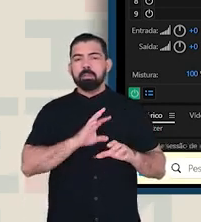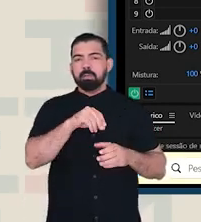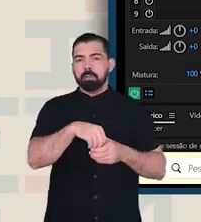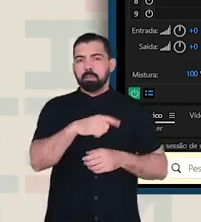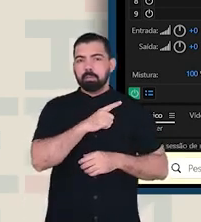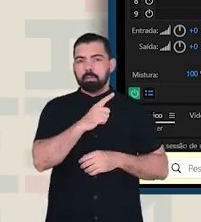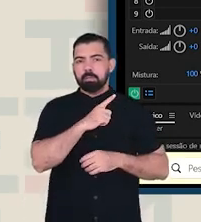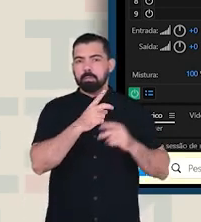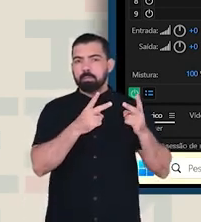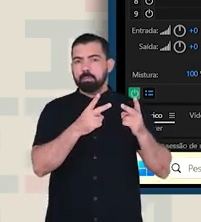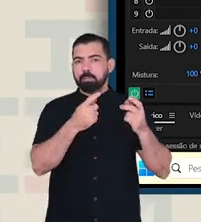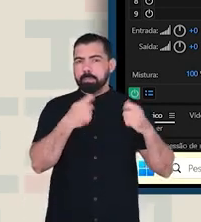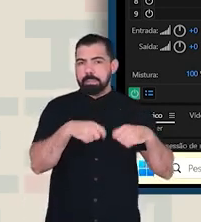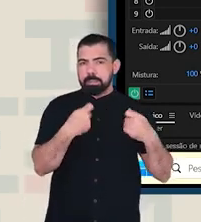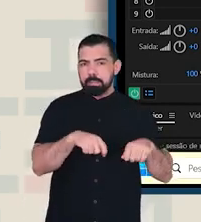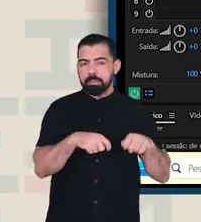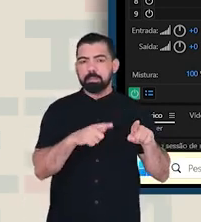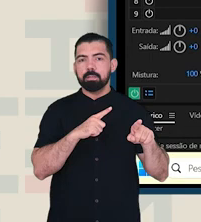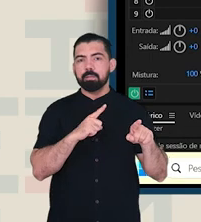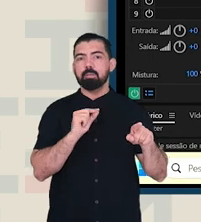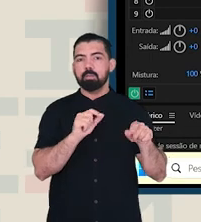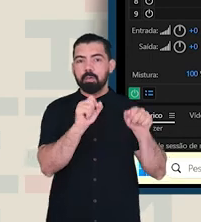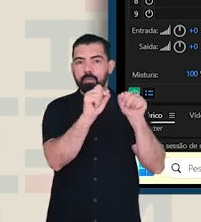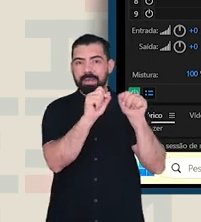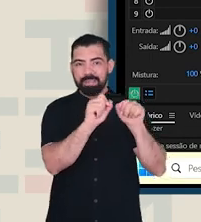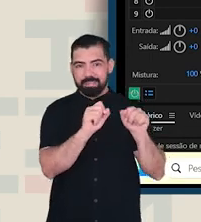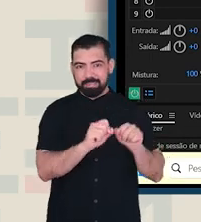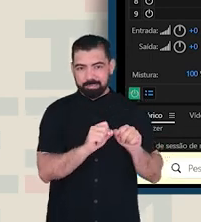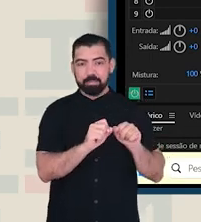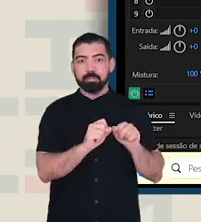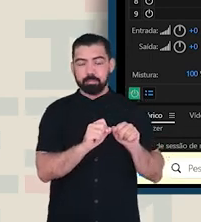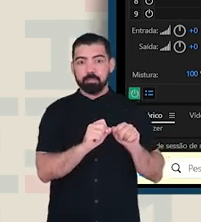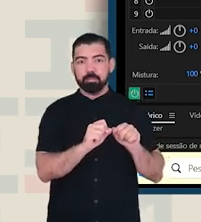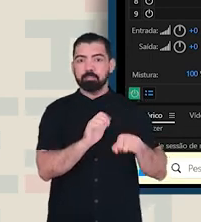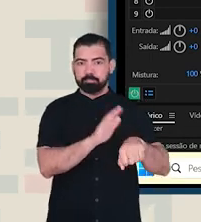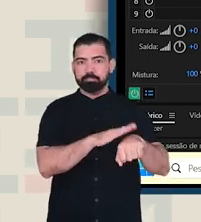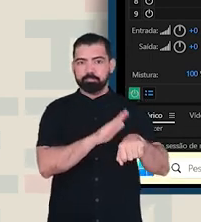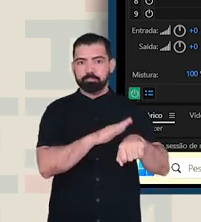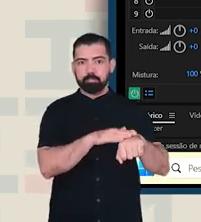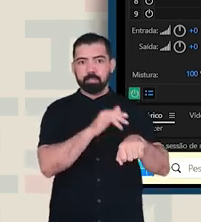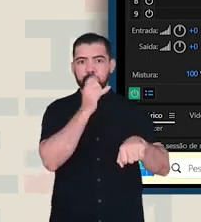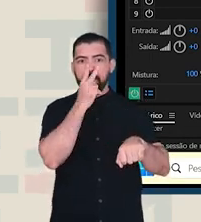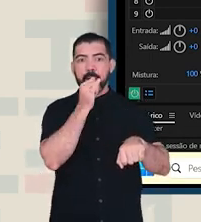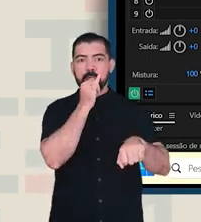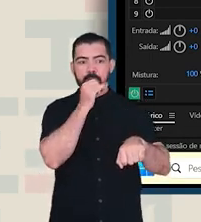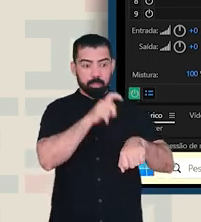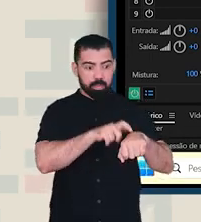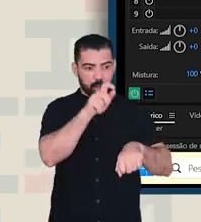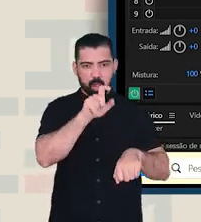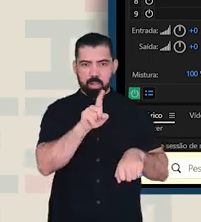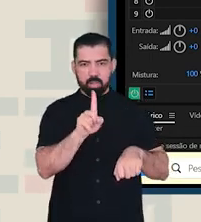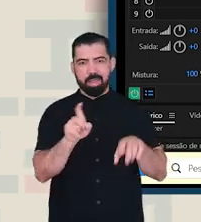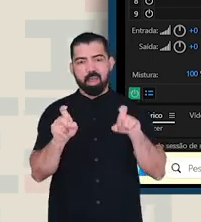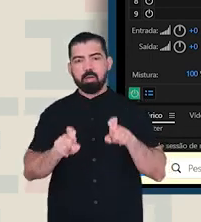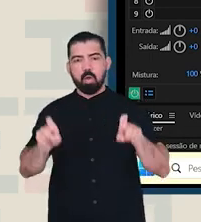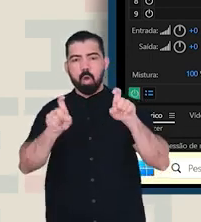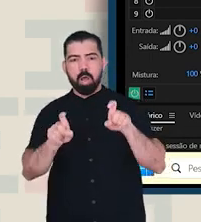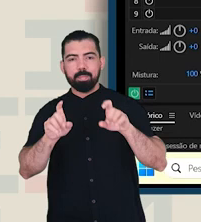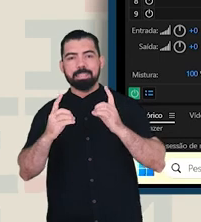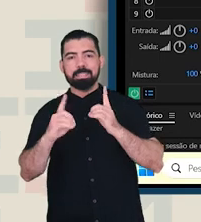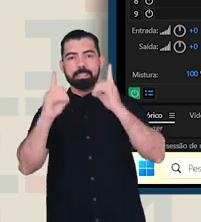se perceba que está sendo feito com a mão, ou alguma coisa similar,